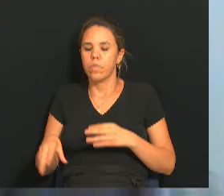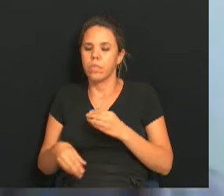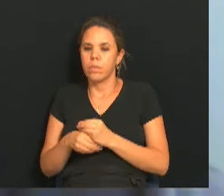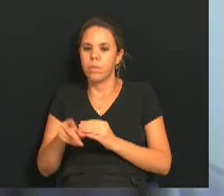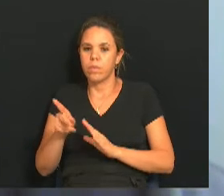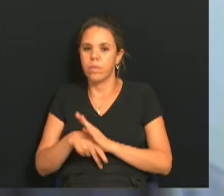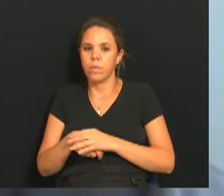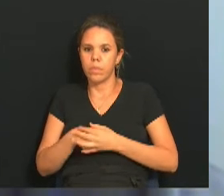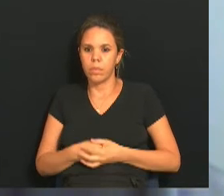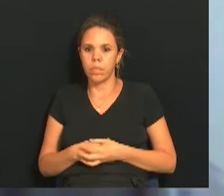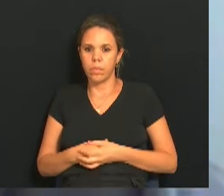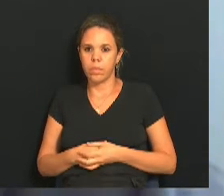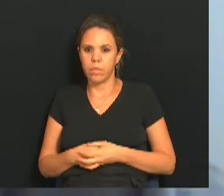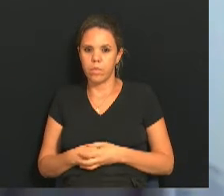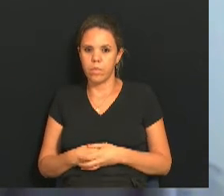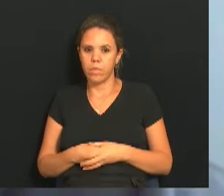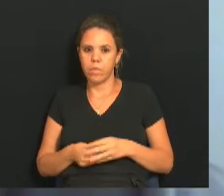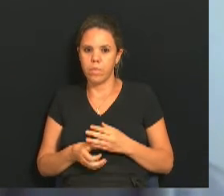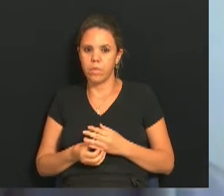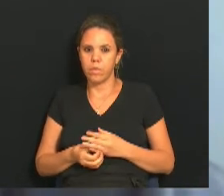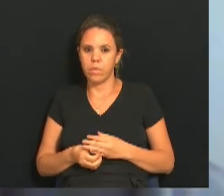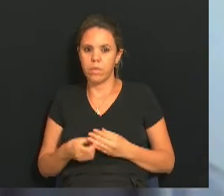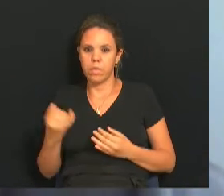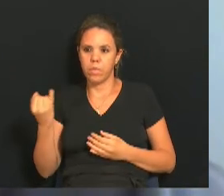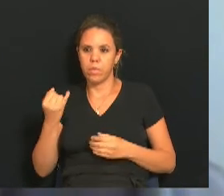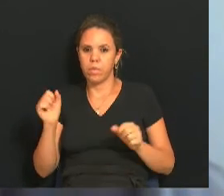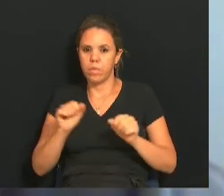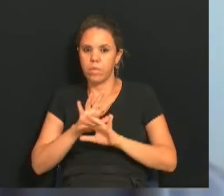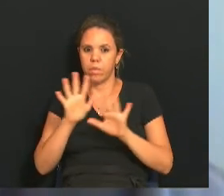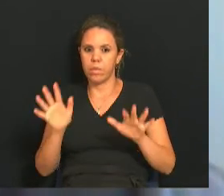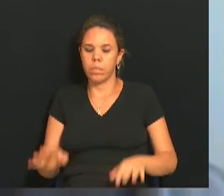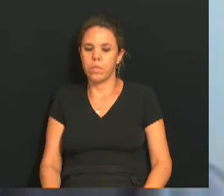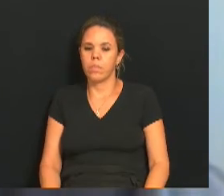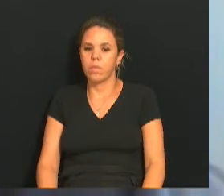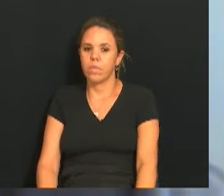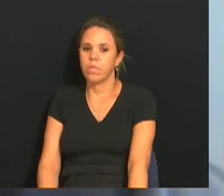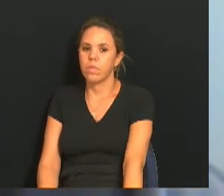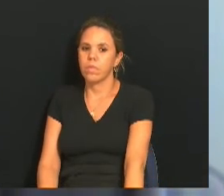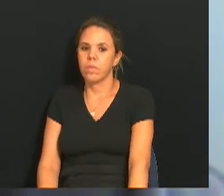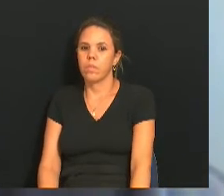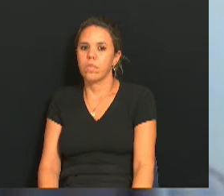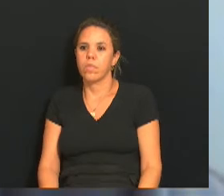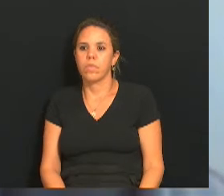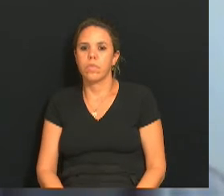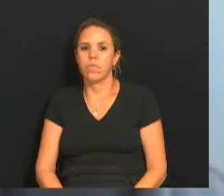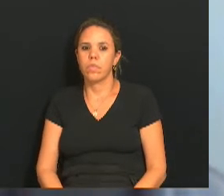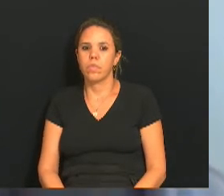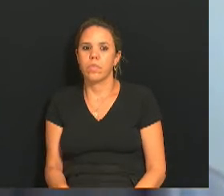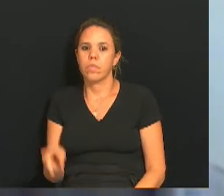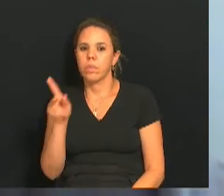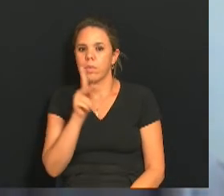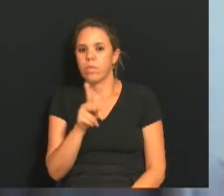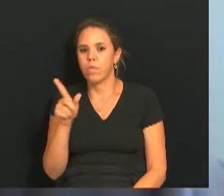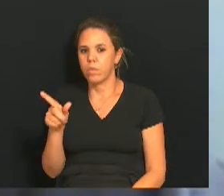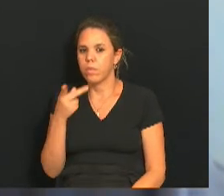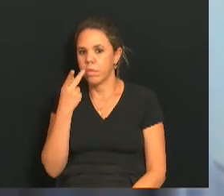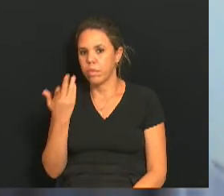não. Inclusive, é importante esclarecer que, nessa questão que o professor Cláudio traz,